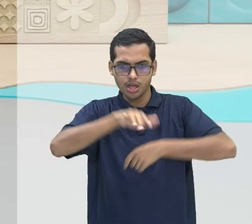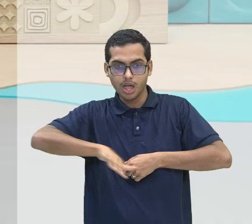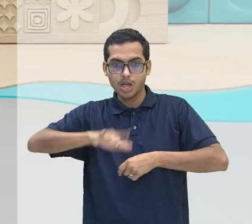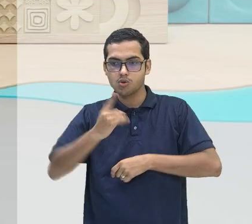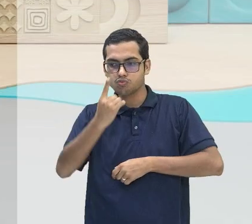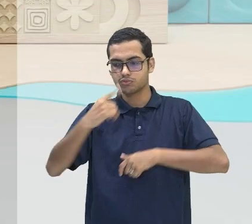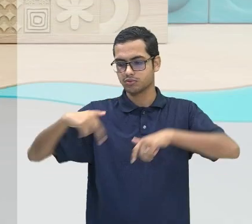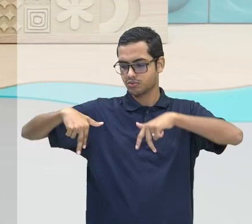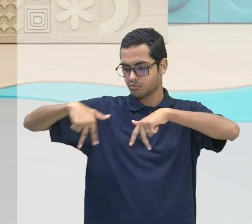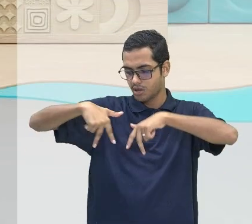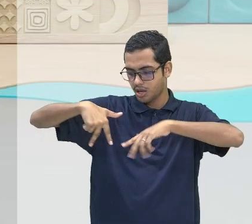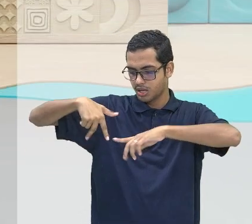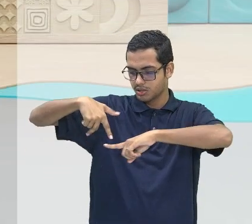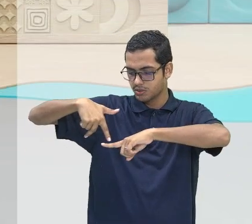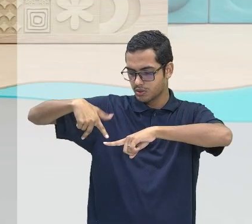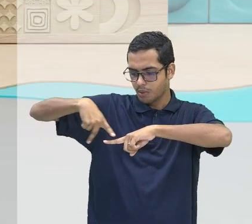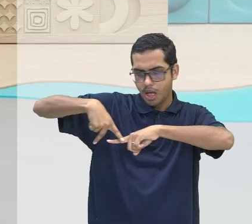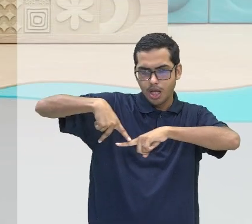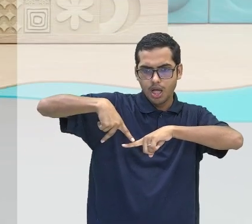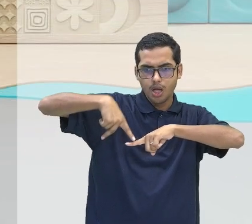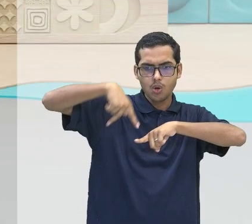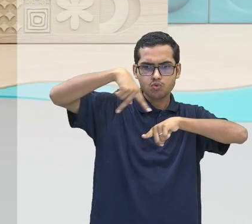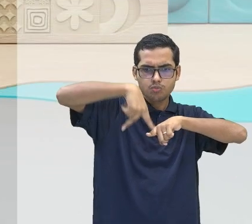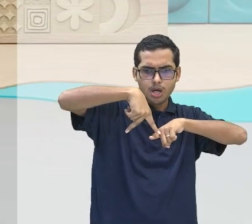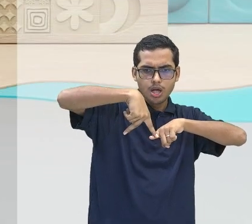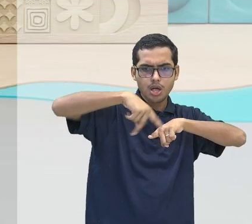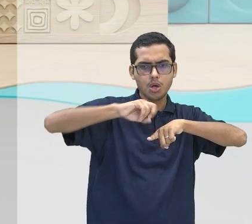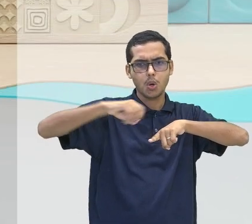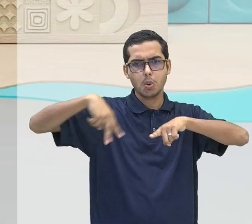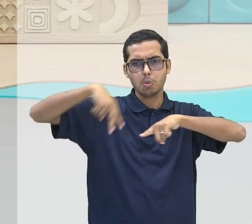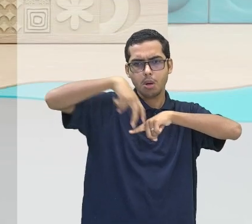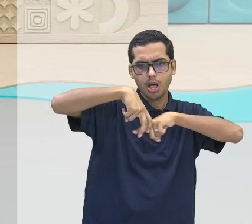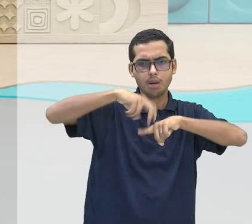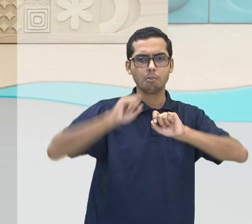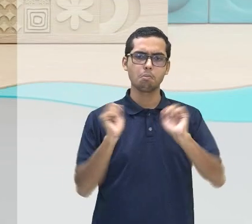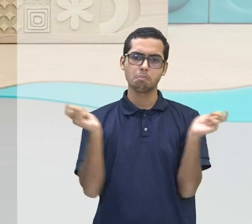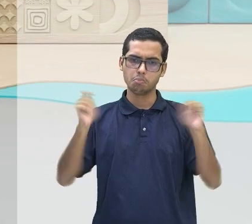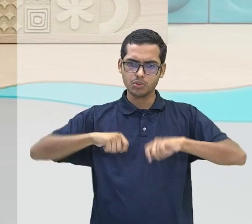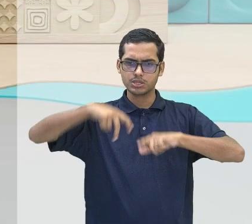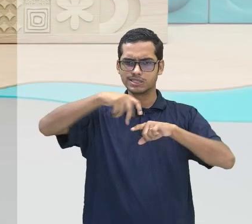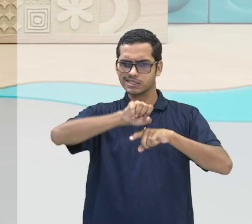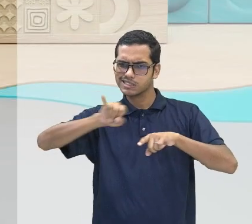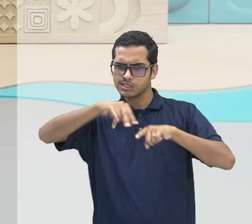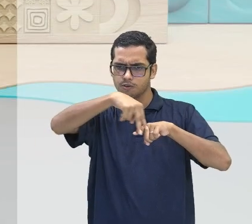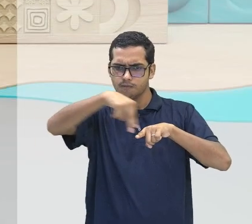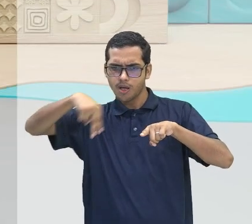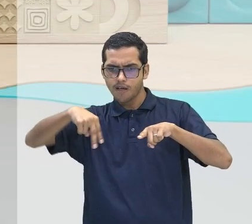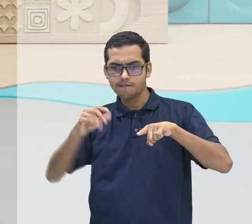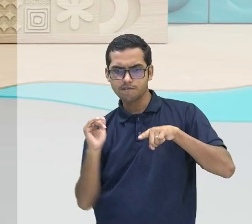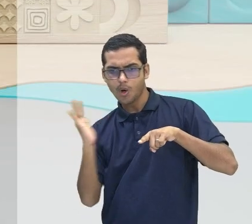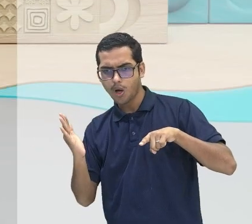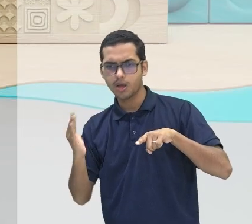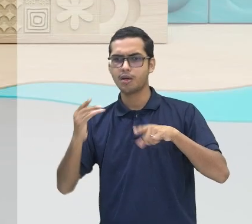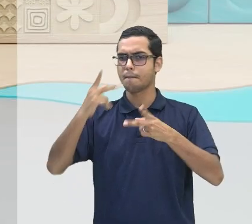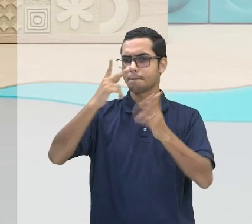falando sobre a pontuação no jiu-jitsu, ela vai se dar a respeito